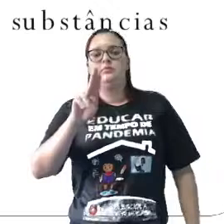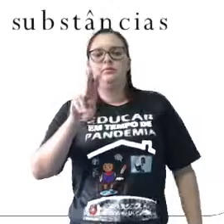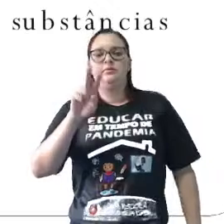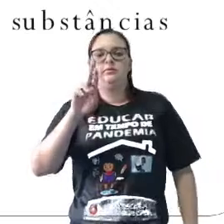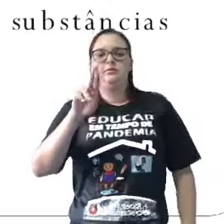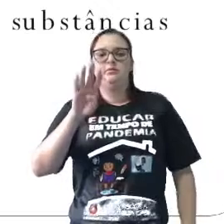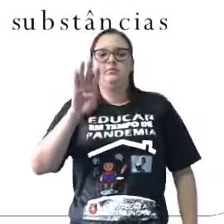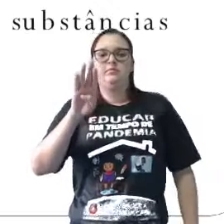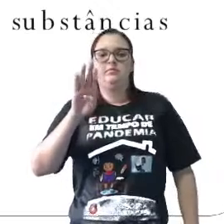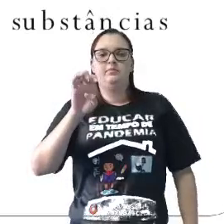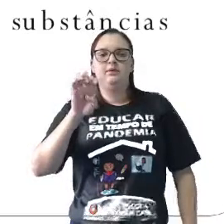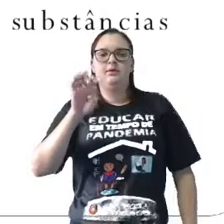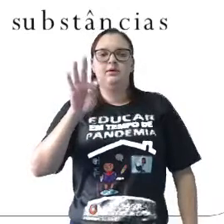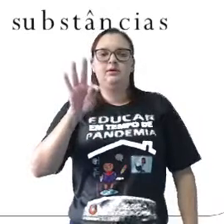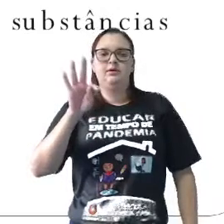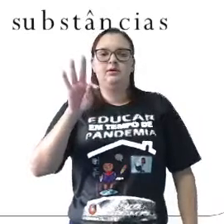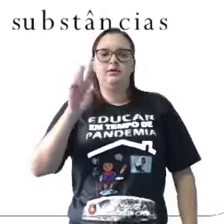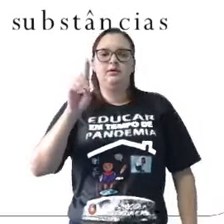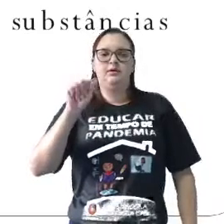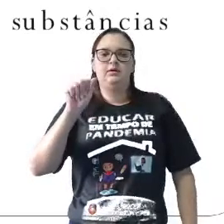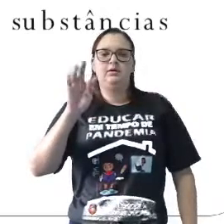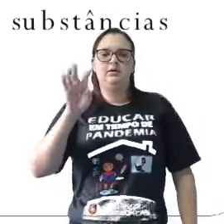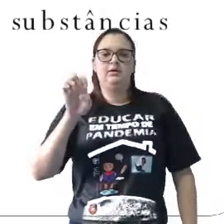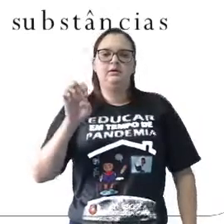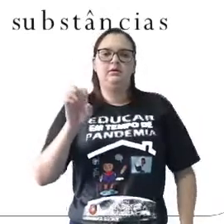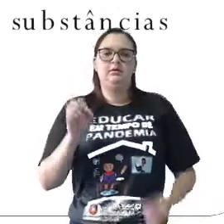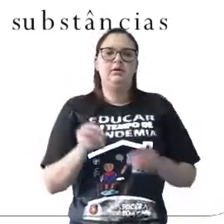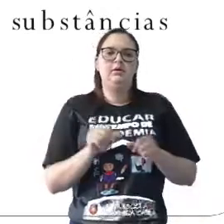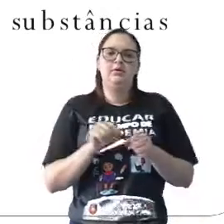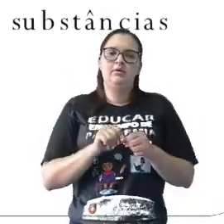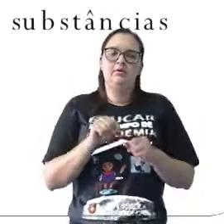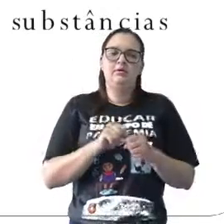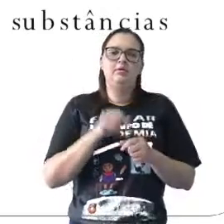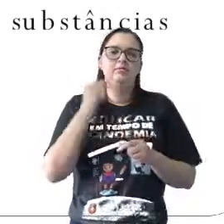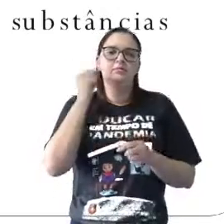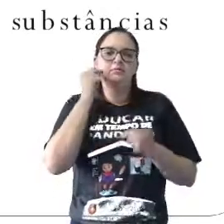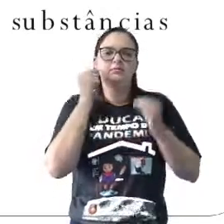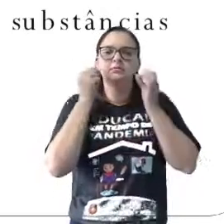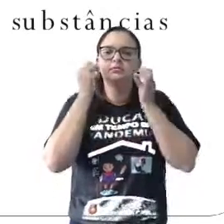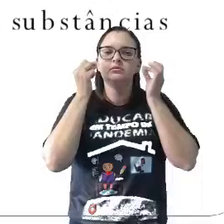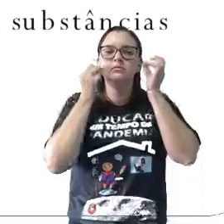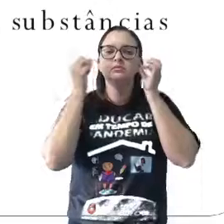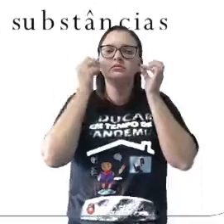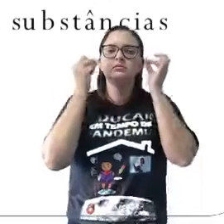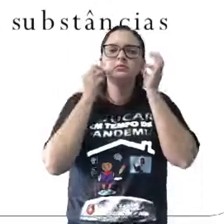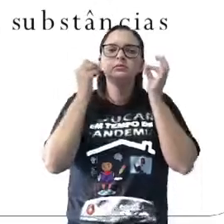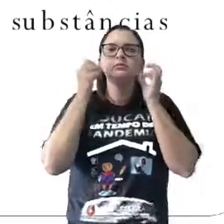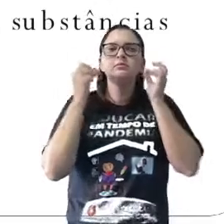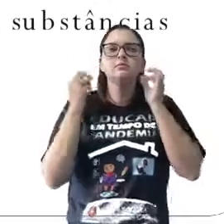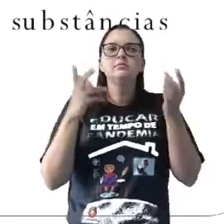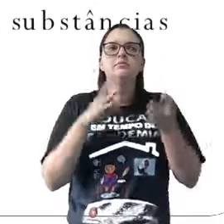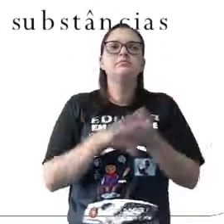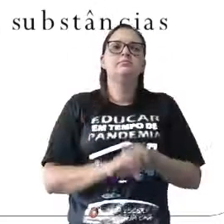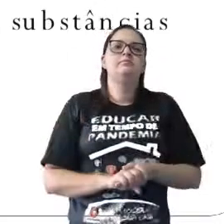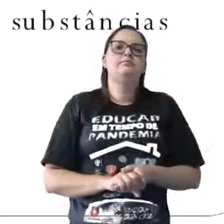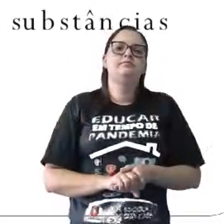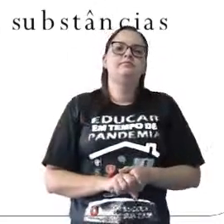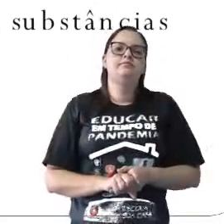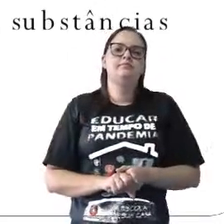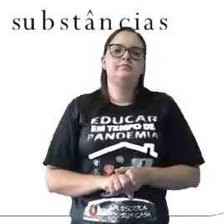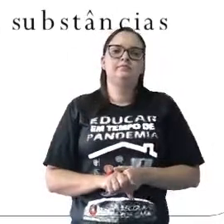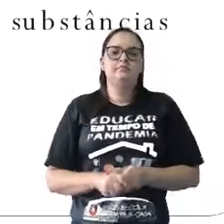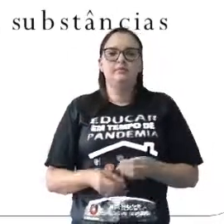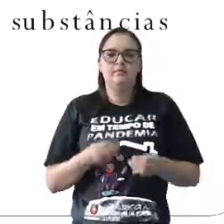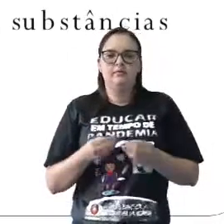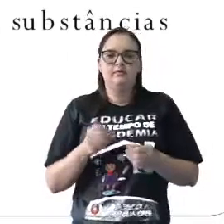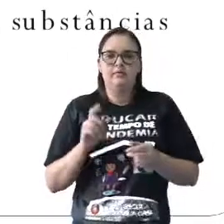famosos acnes, tá? A liberação excessiva desse óleo, desse sebo, vai entupir os poros.